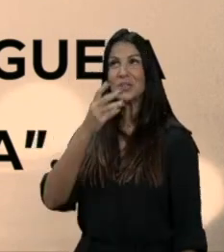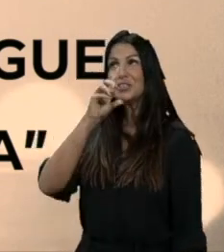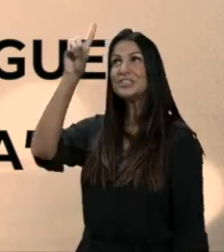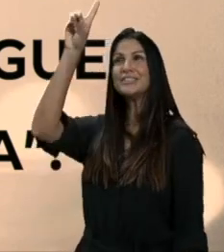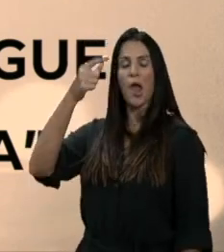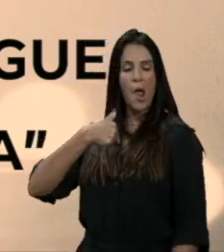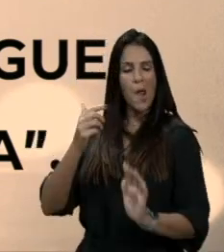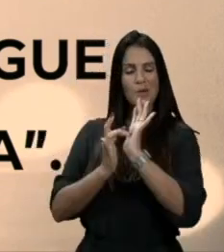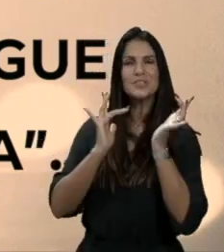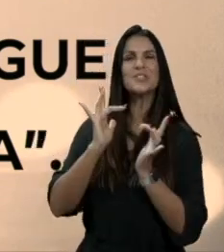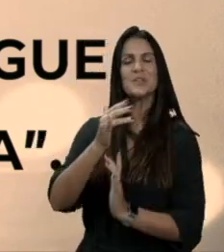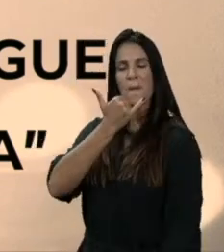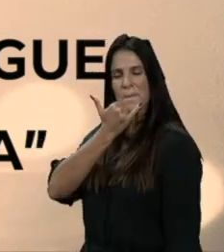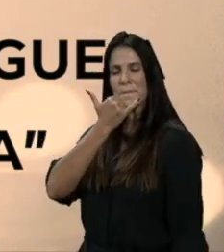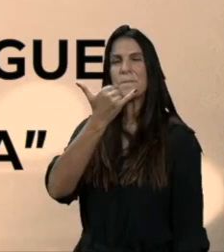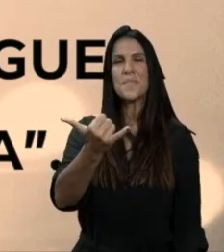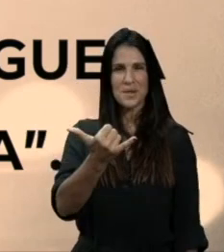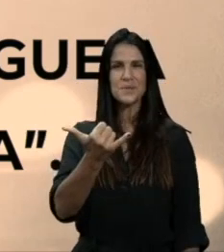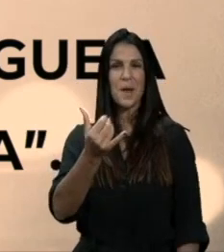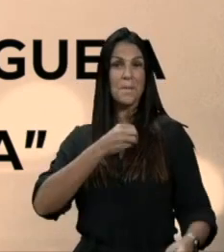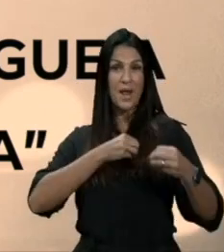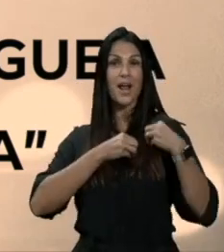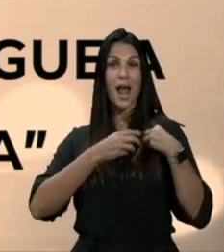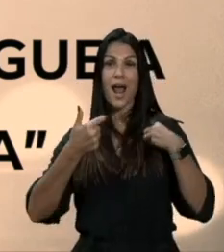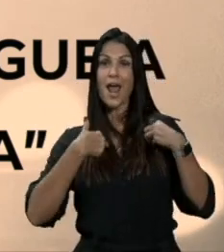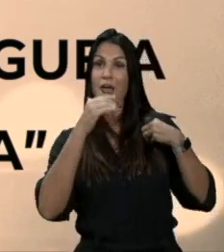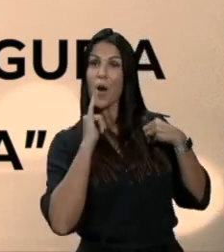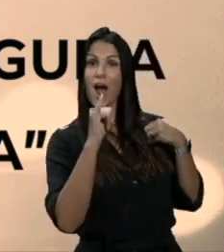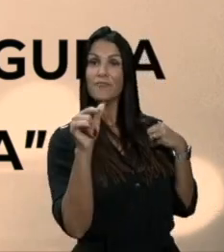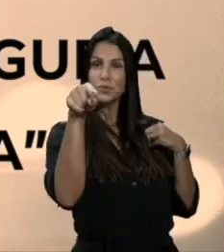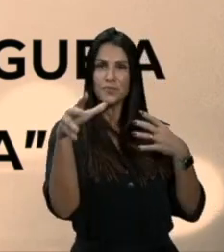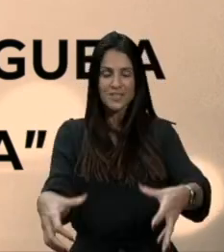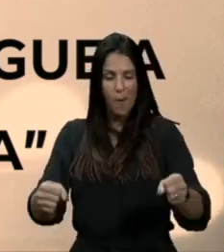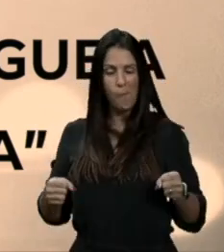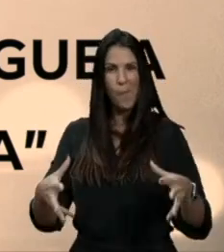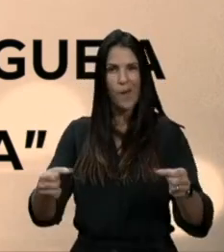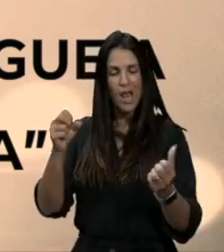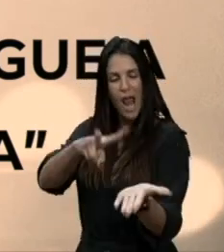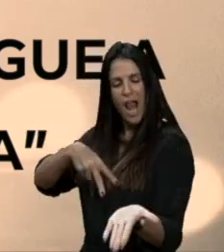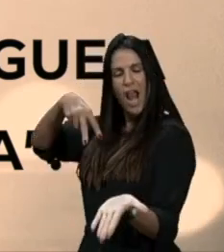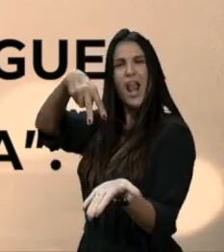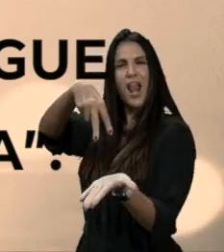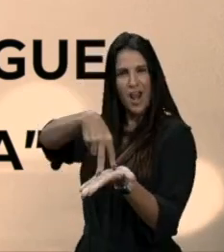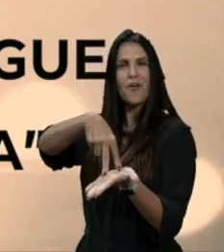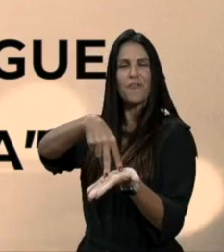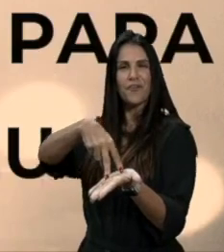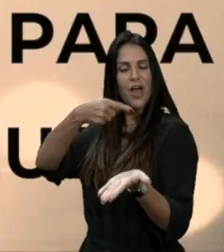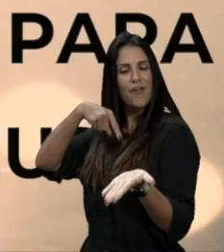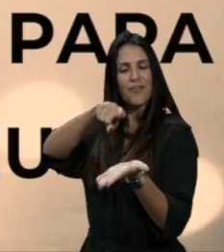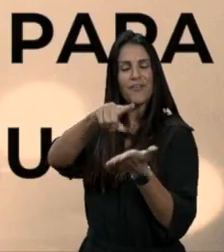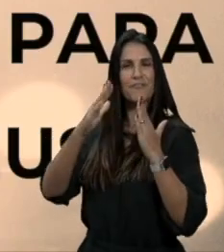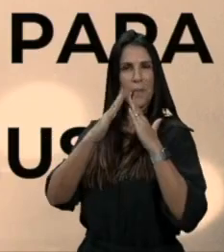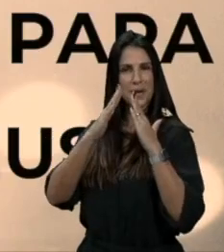para perdoar pecados disse ao paralítico eu lhe digo levante-se pegue a sua marca e vai para